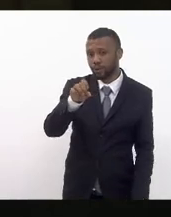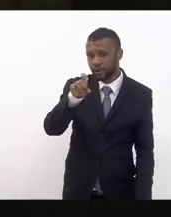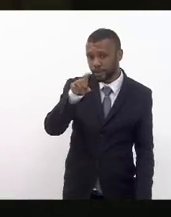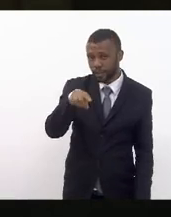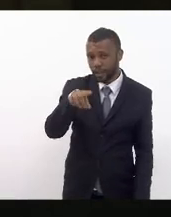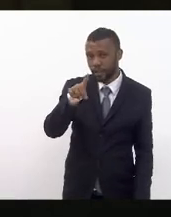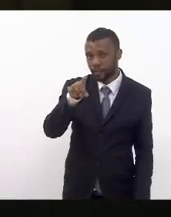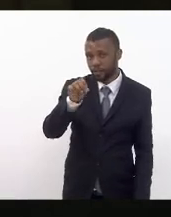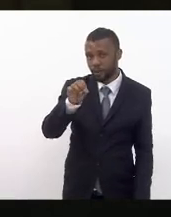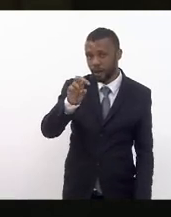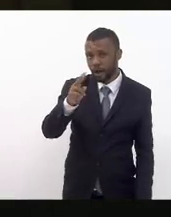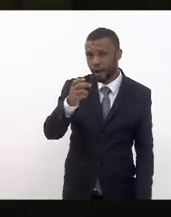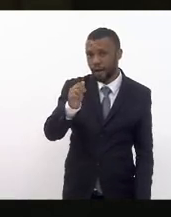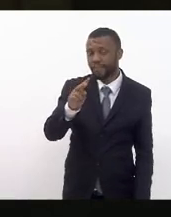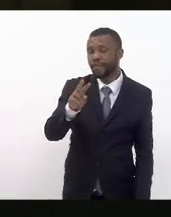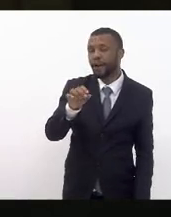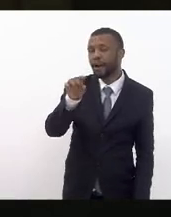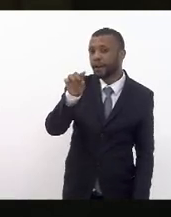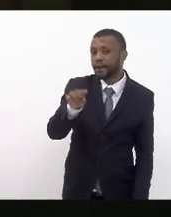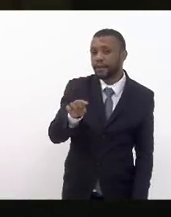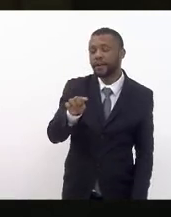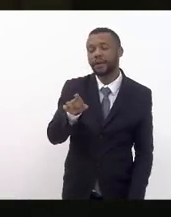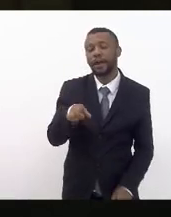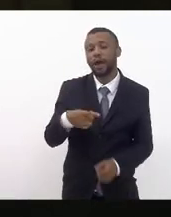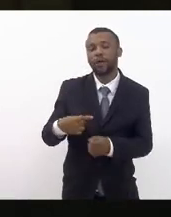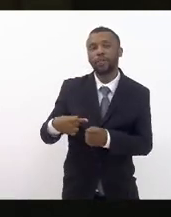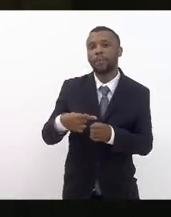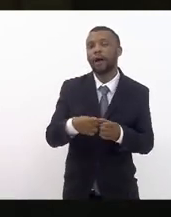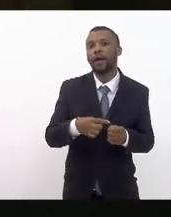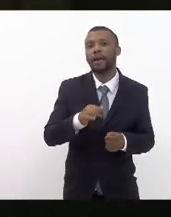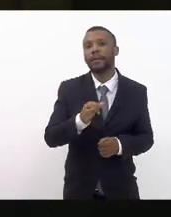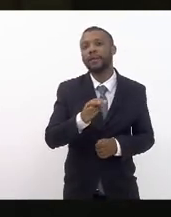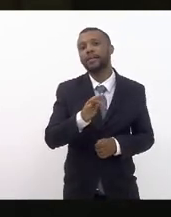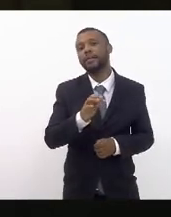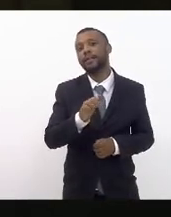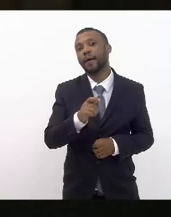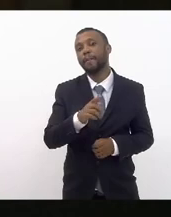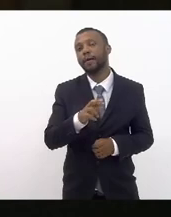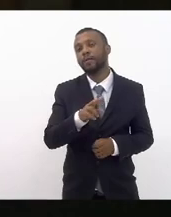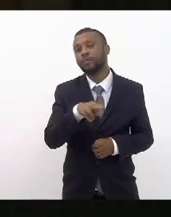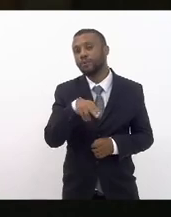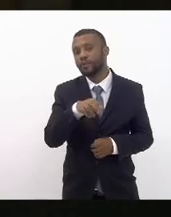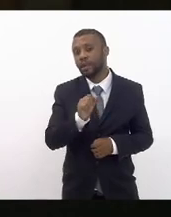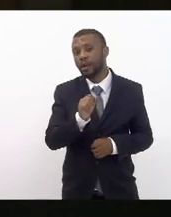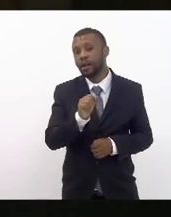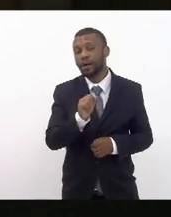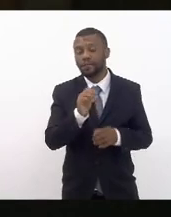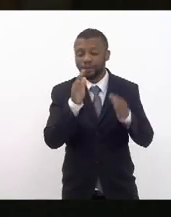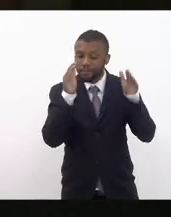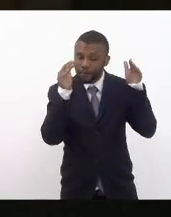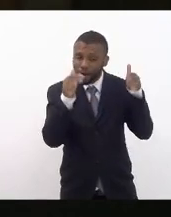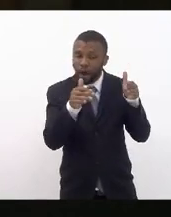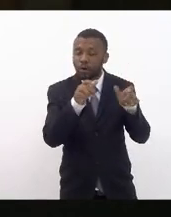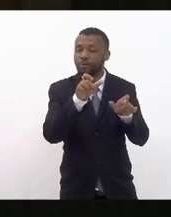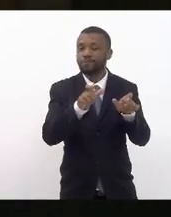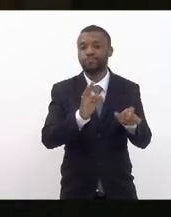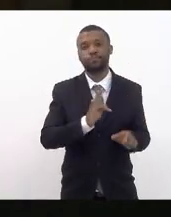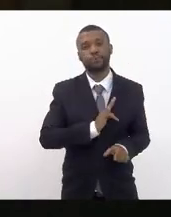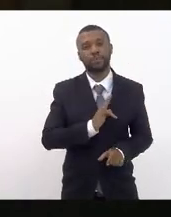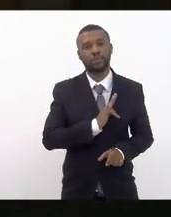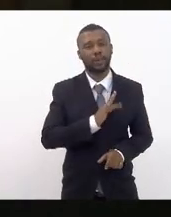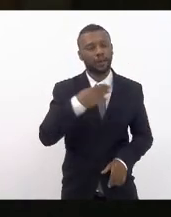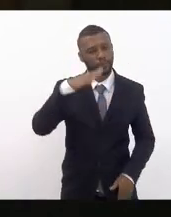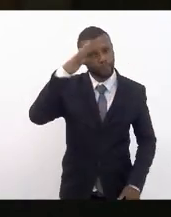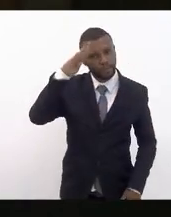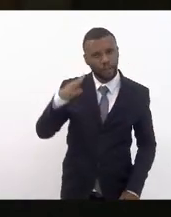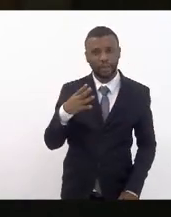Itaperuna, para atendimento dos policiais militares daquela região. Cerca de 3 mil